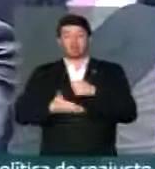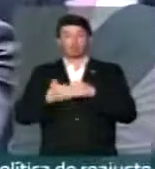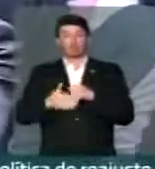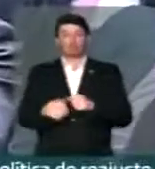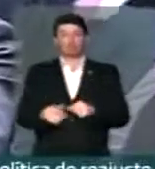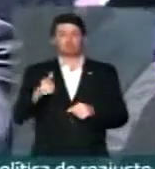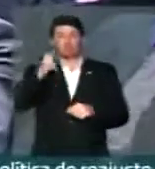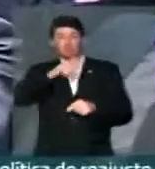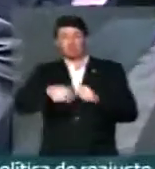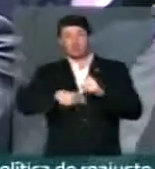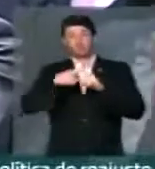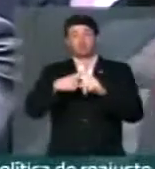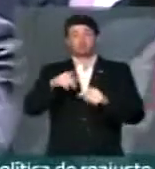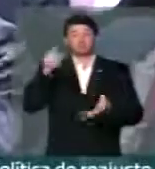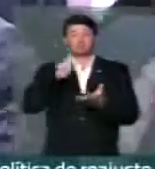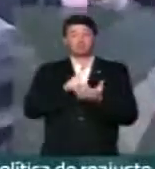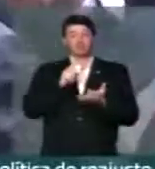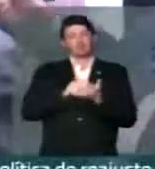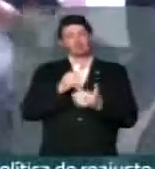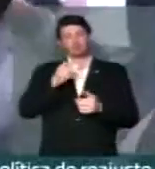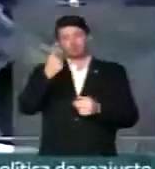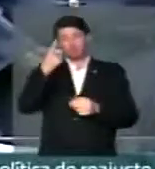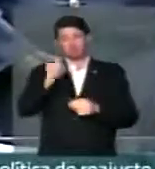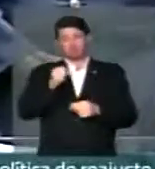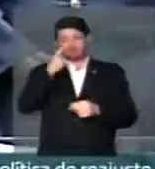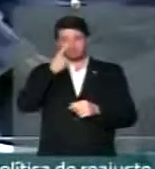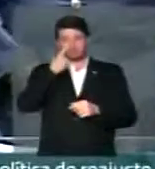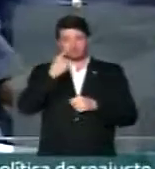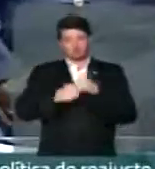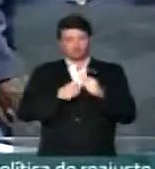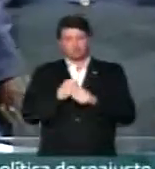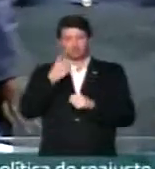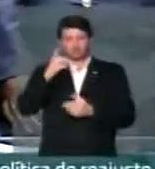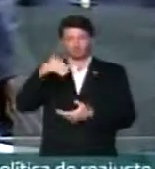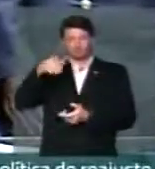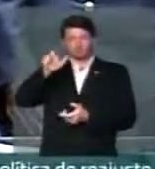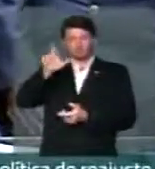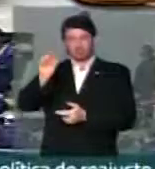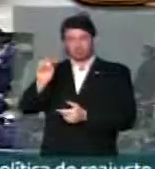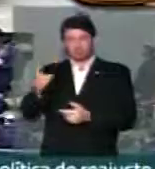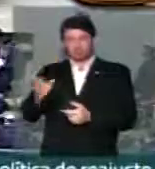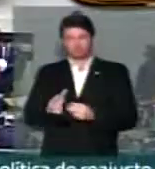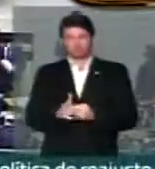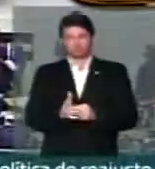mínimo, ter um aumento real uma vez por ano. Deputado Mauro. Senhor presidente.